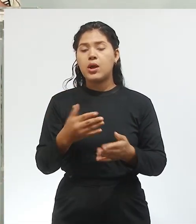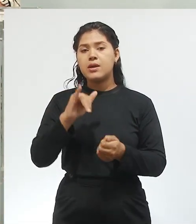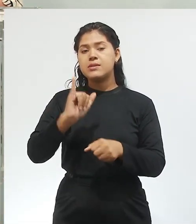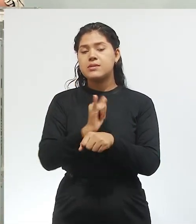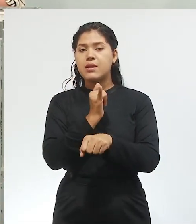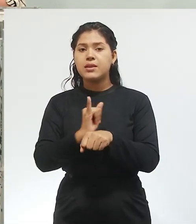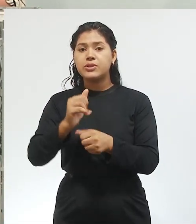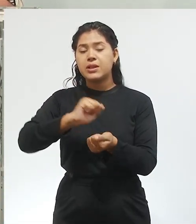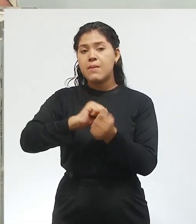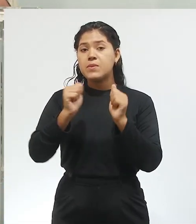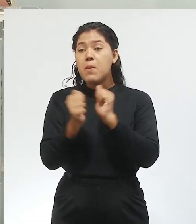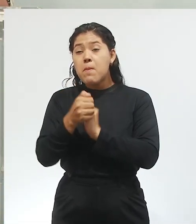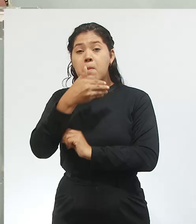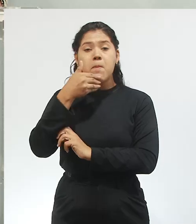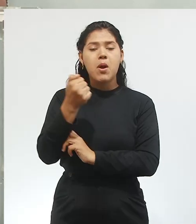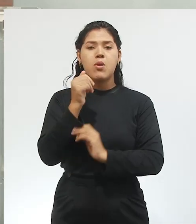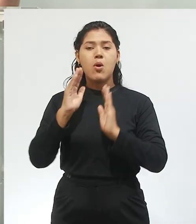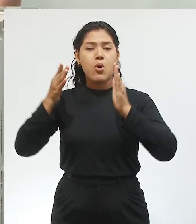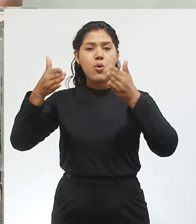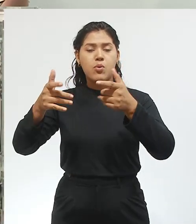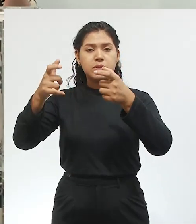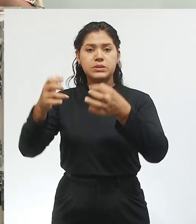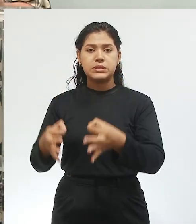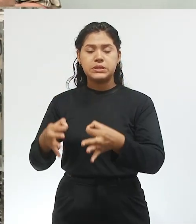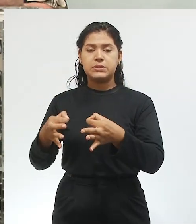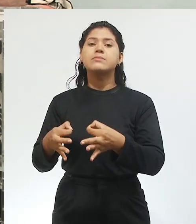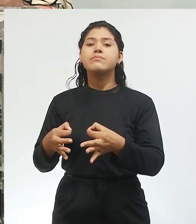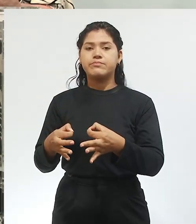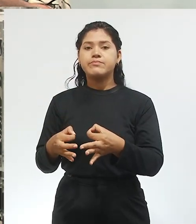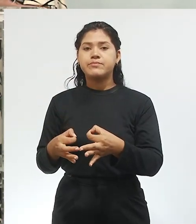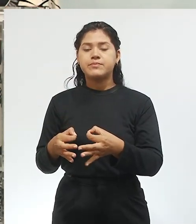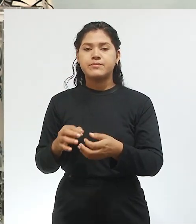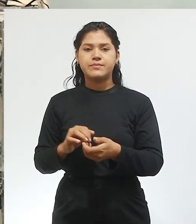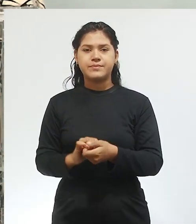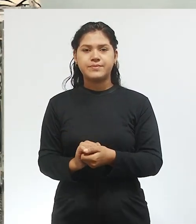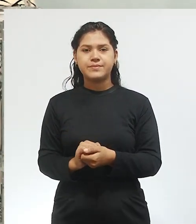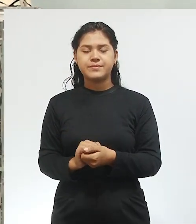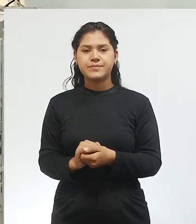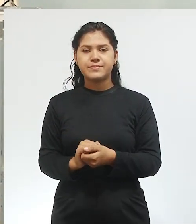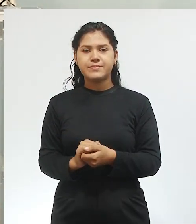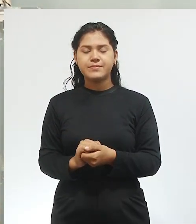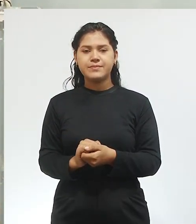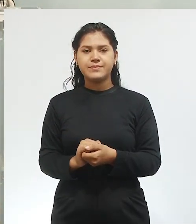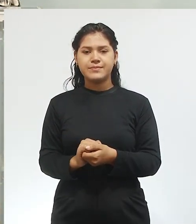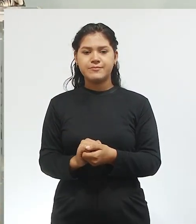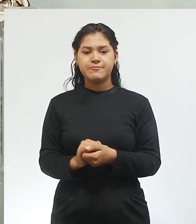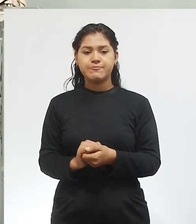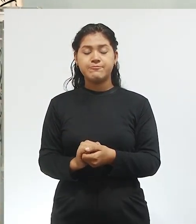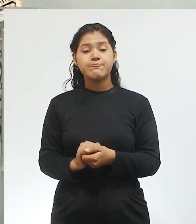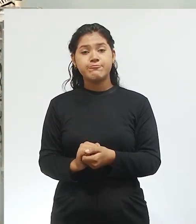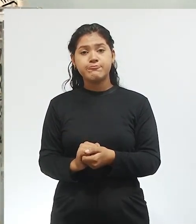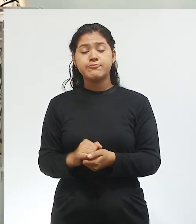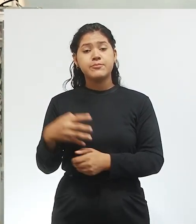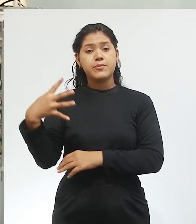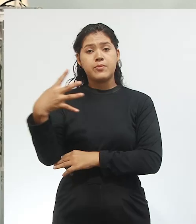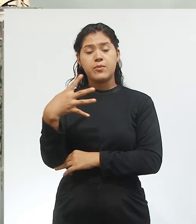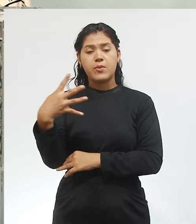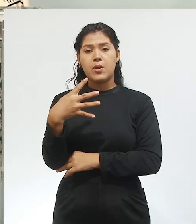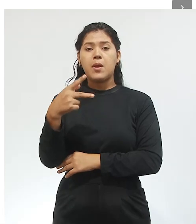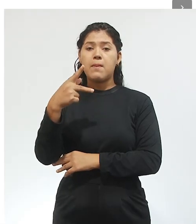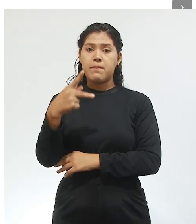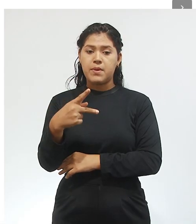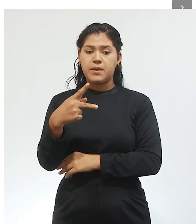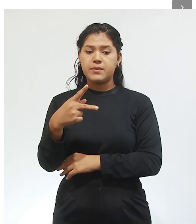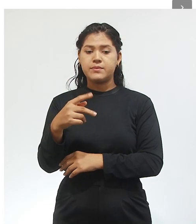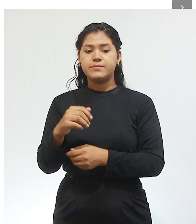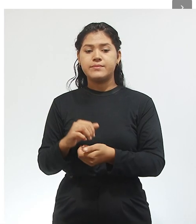isso, né? Qual é a estratégia que eu tenho para esse local de recebimento dos serviços. E a outra, por último aqui, aliás,